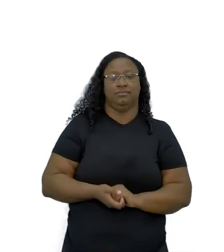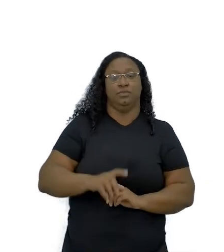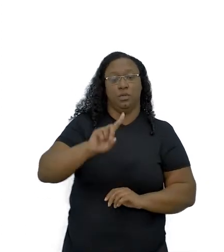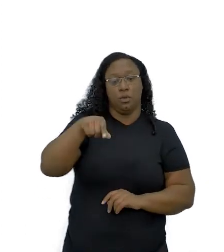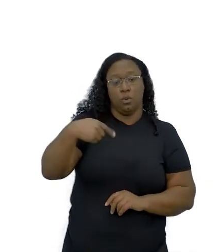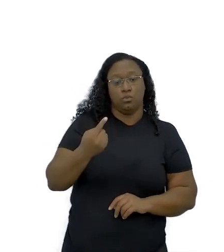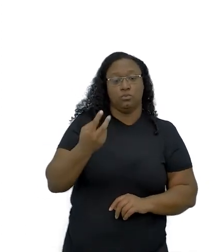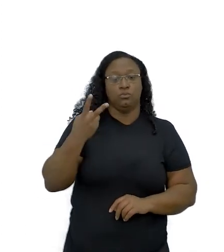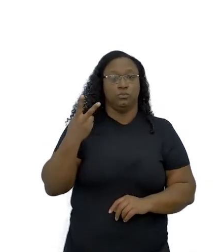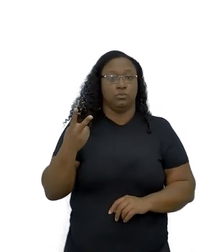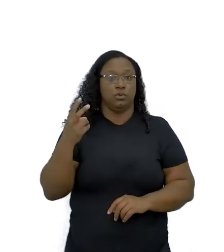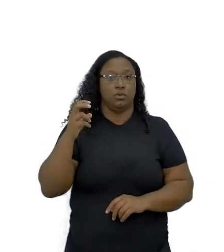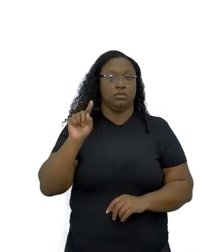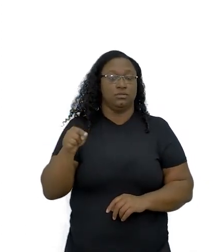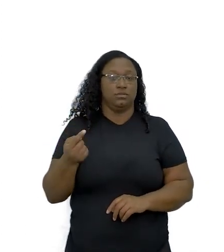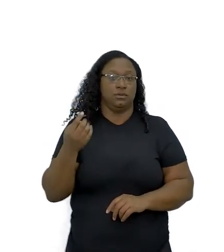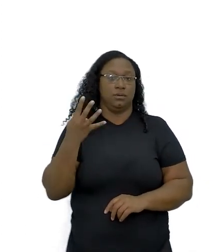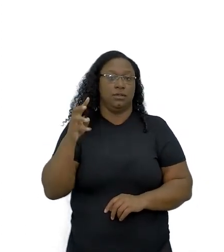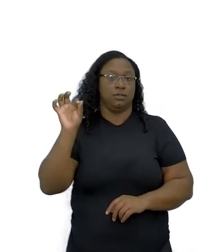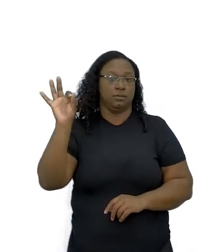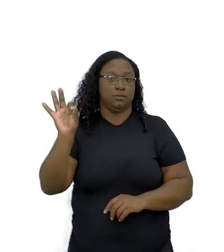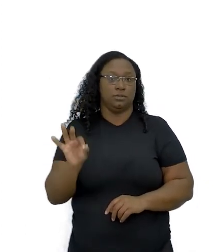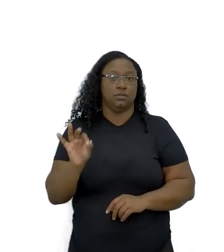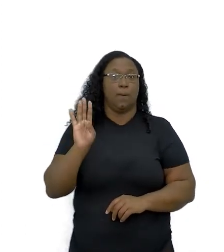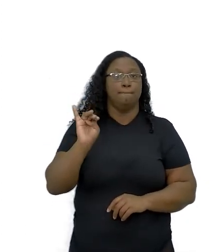2,4% utiliza biomassa na eletricidade,